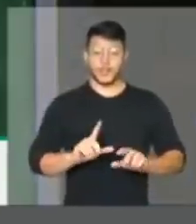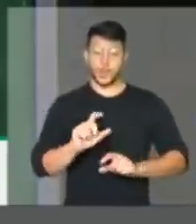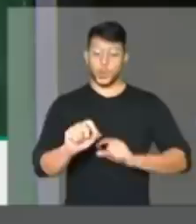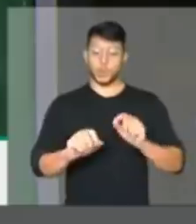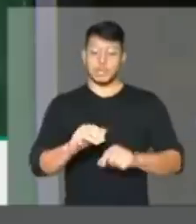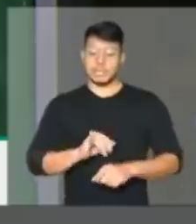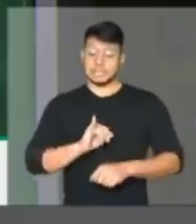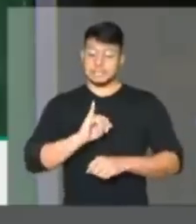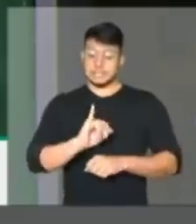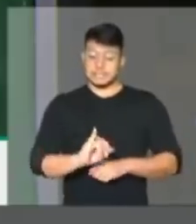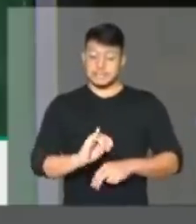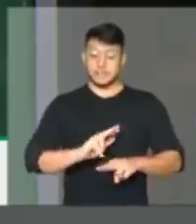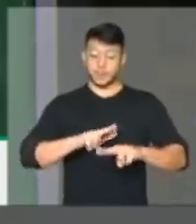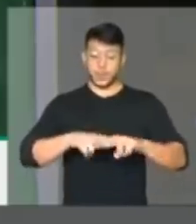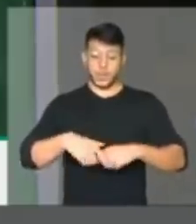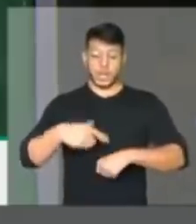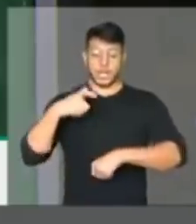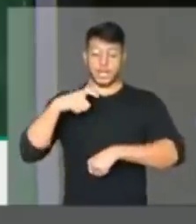em